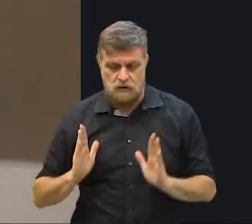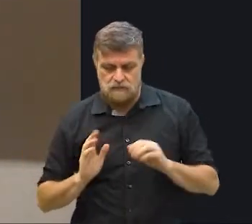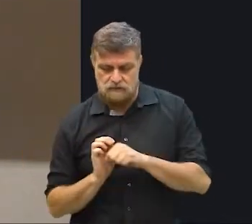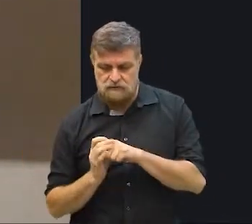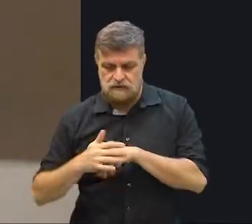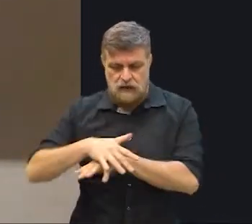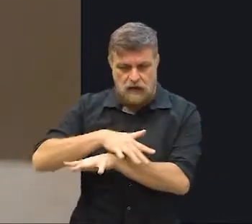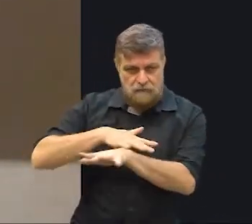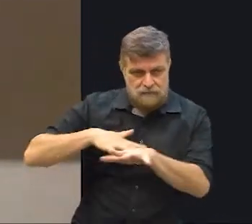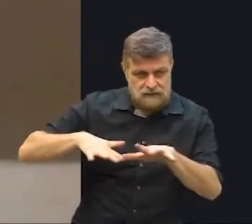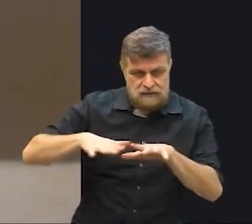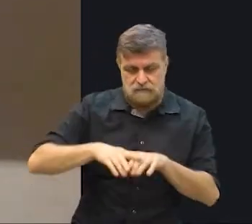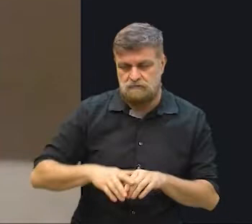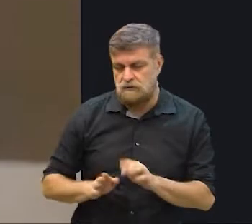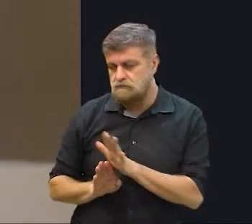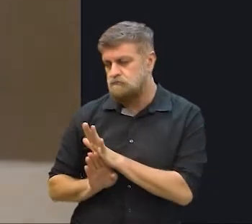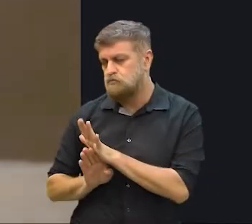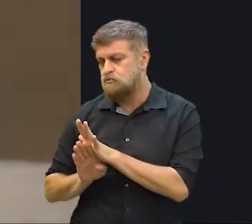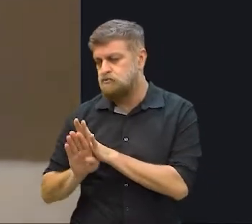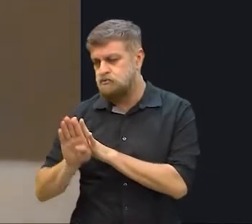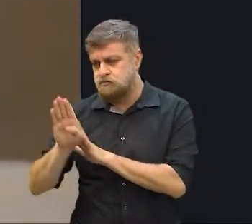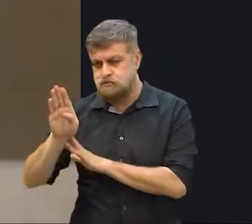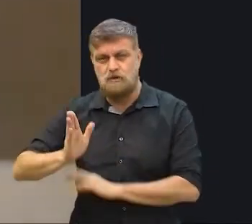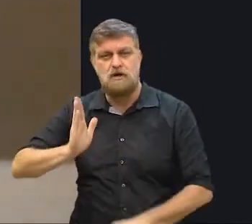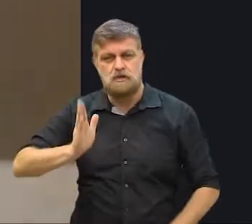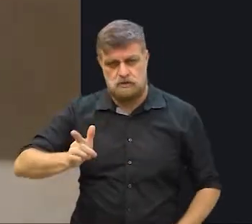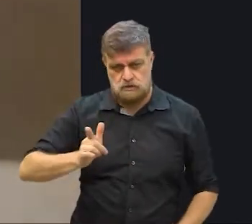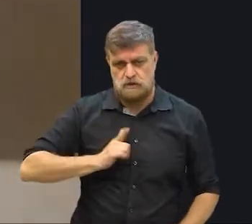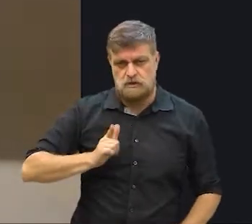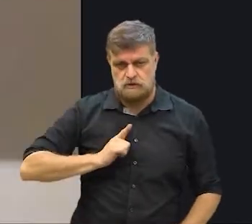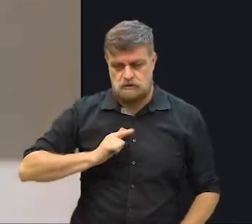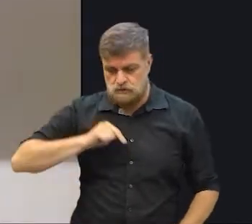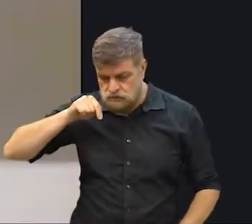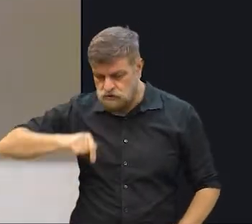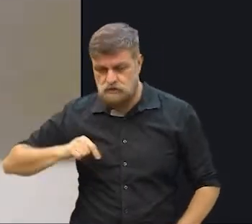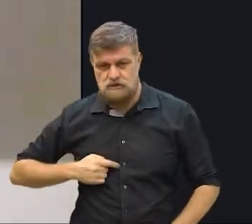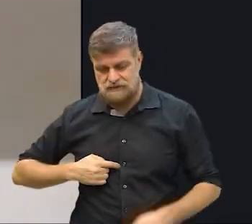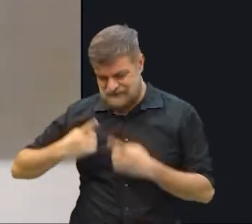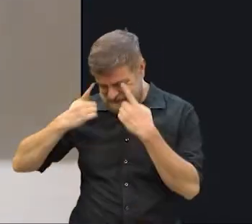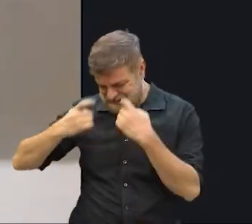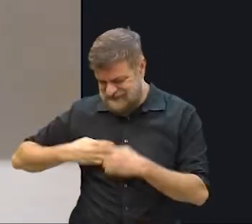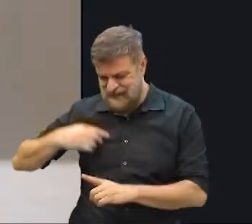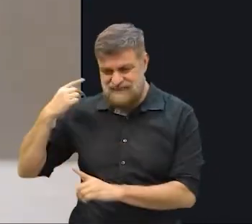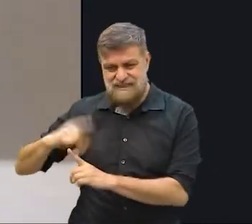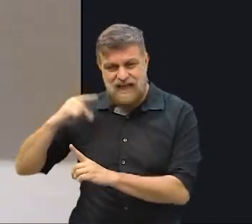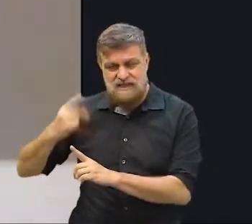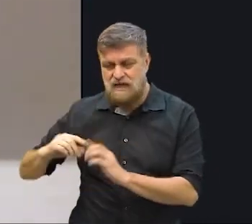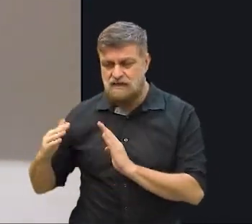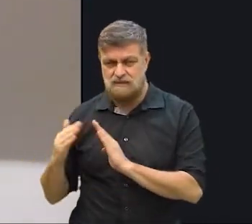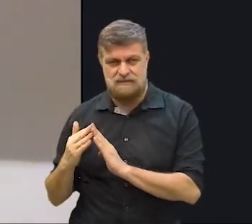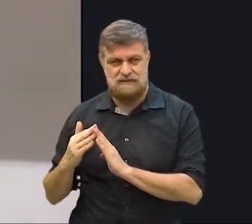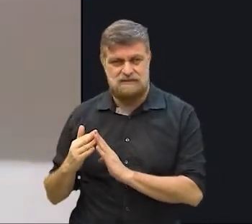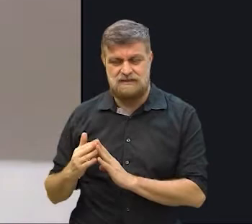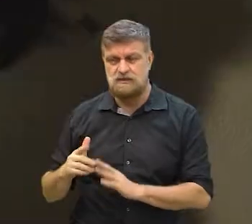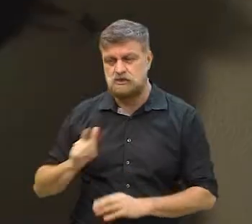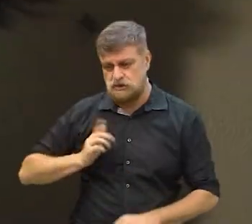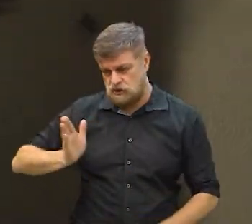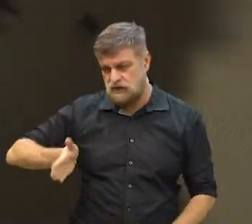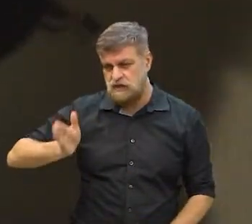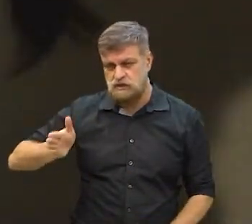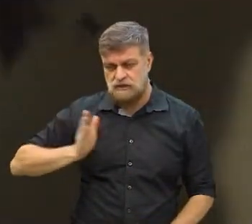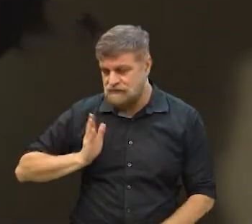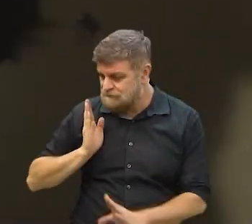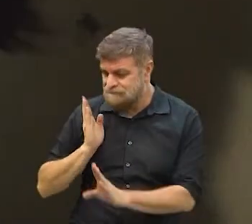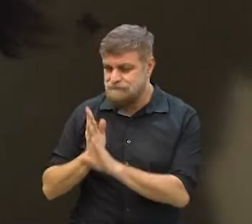nesse contexto da pandemia, se acirrou mais. Já existia uma pandemia da violência doméstica, porém não